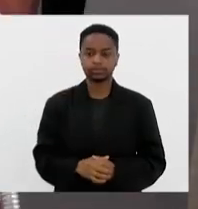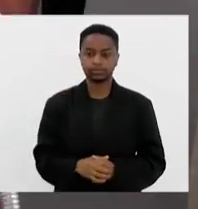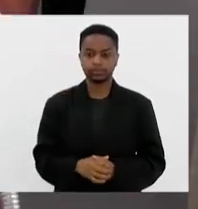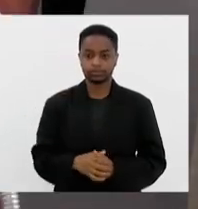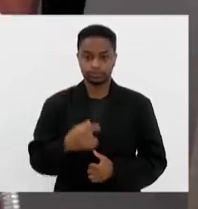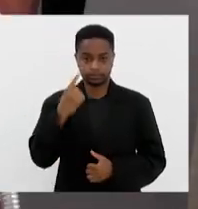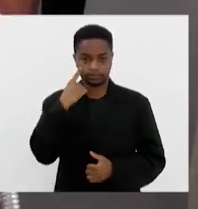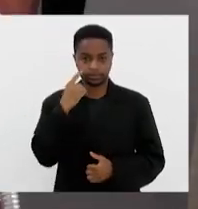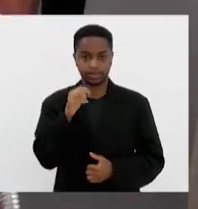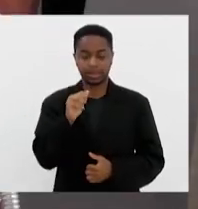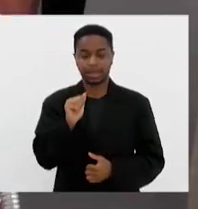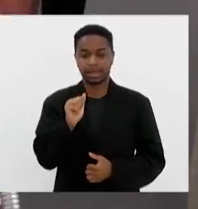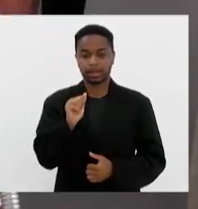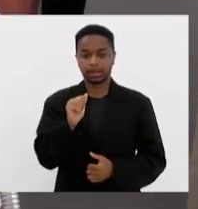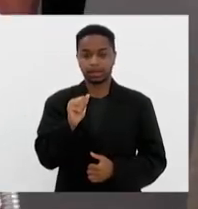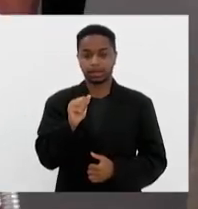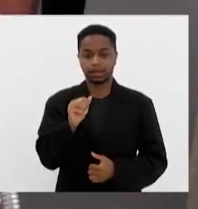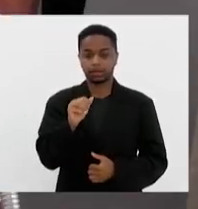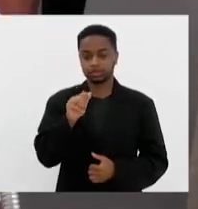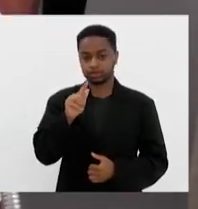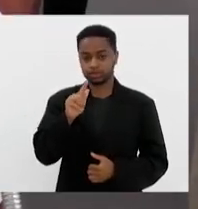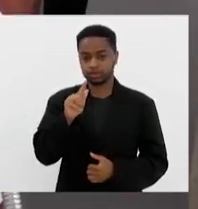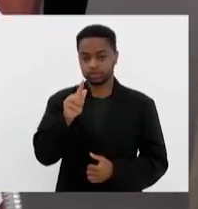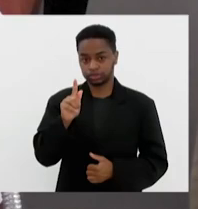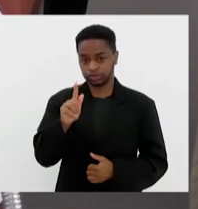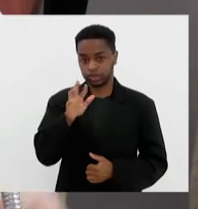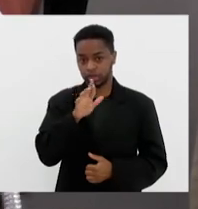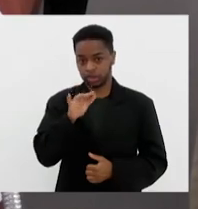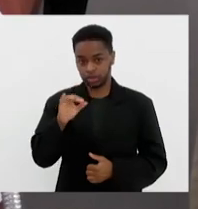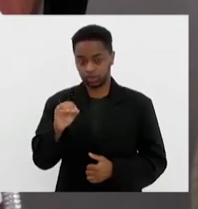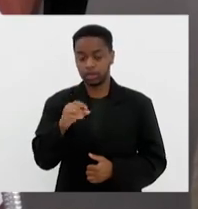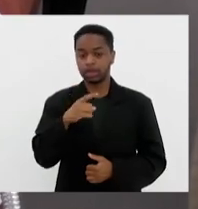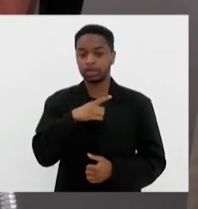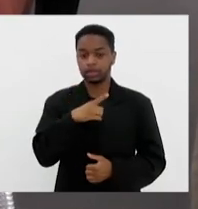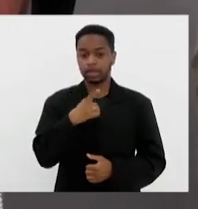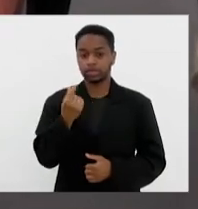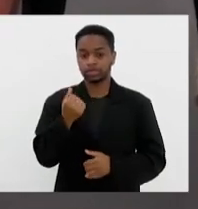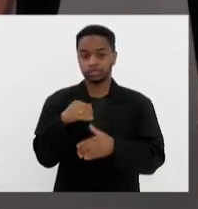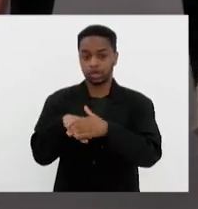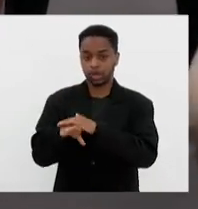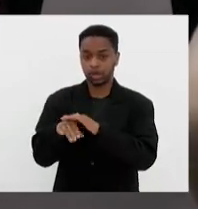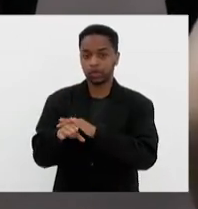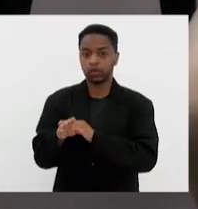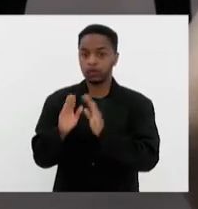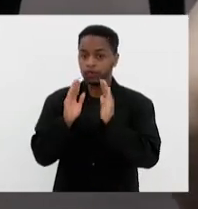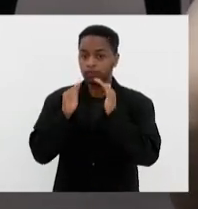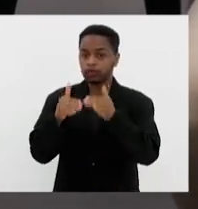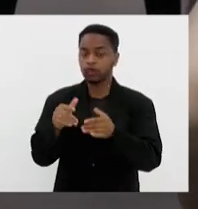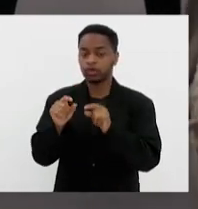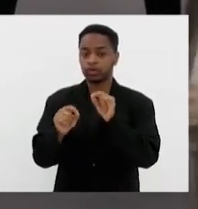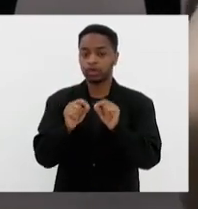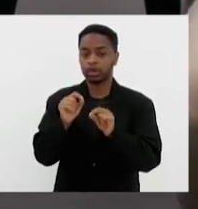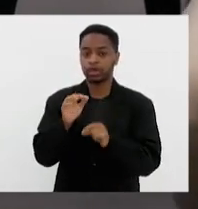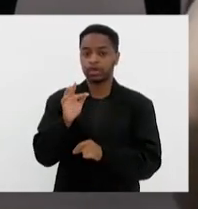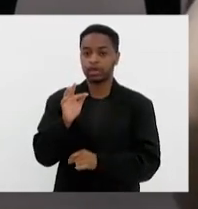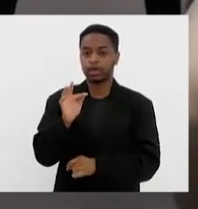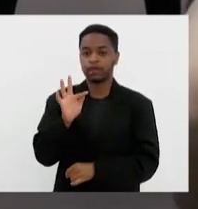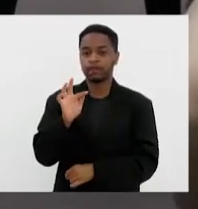a AGRIO já tem um fundo específico chamado FEMPO.